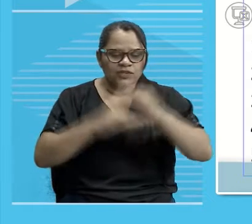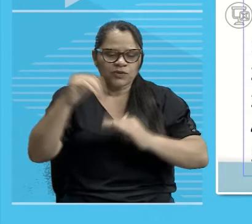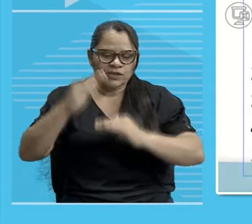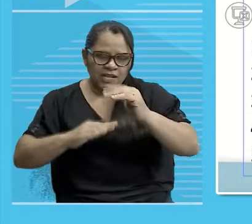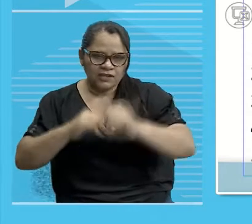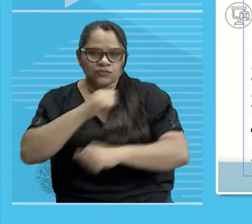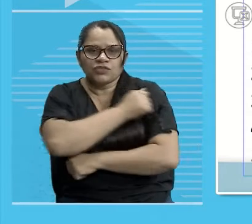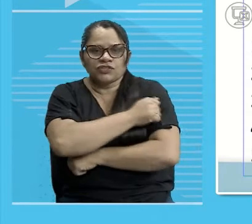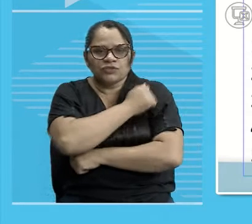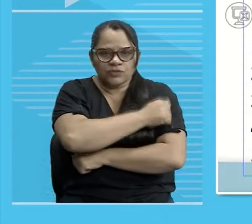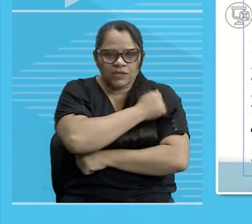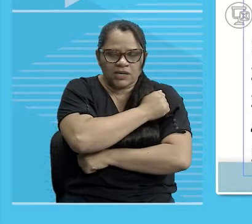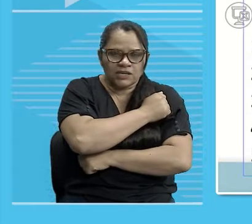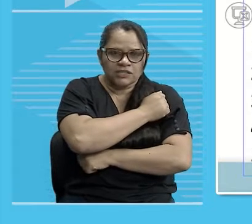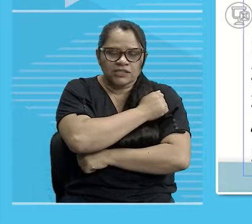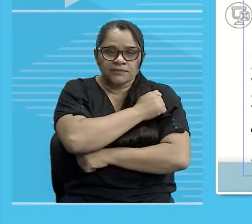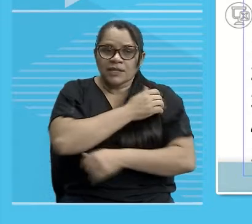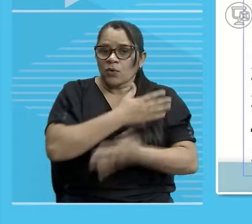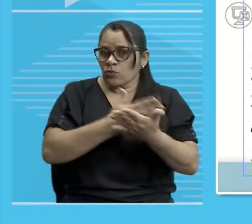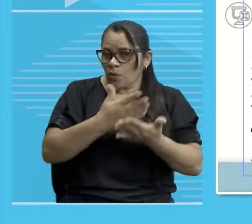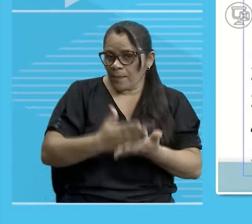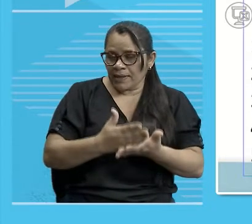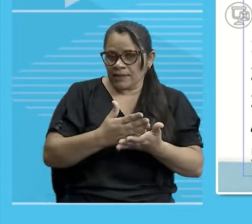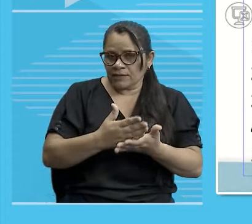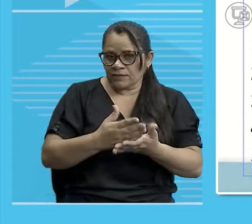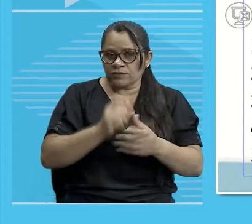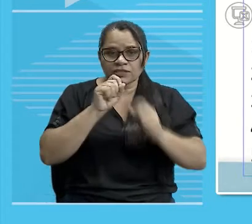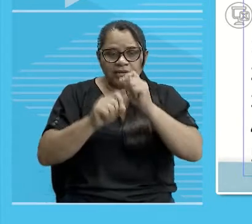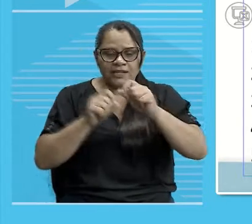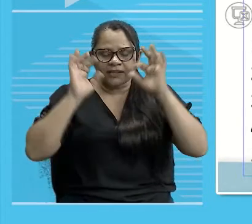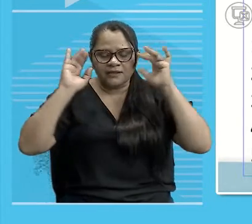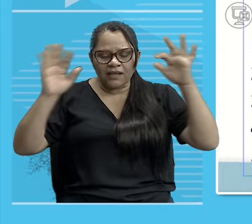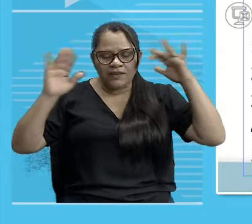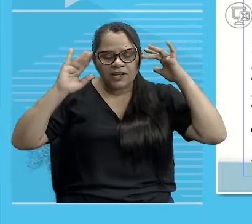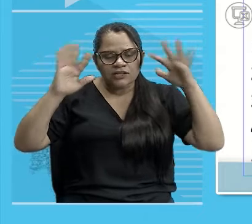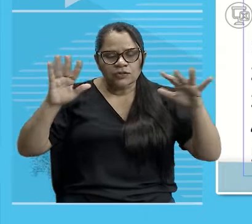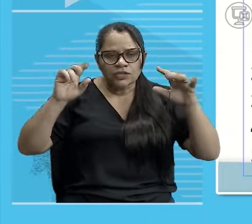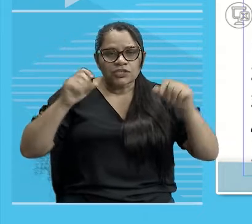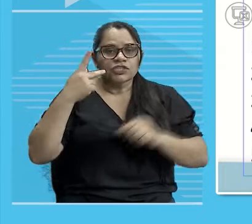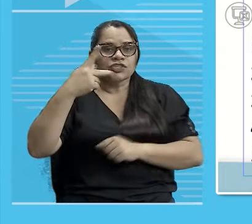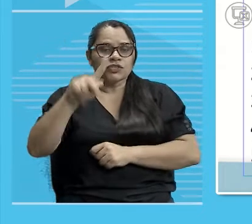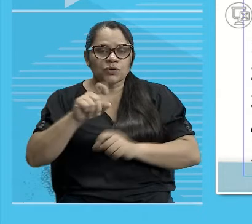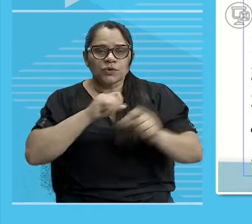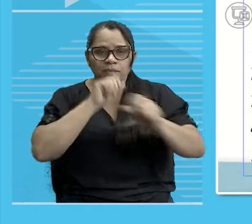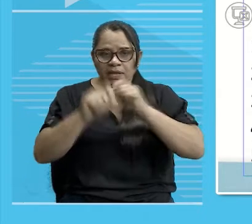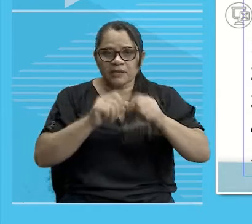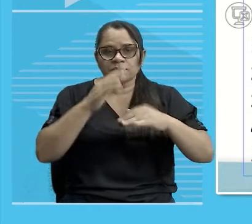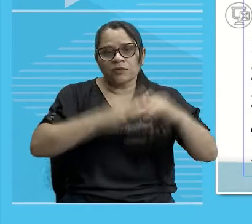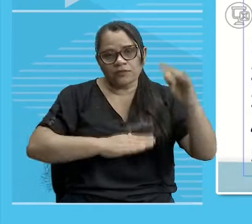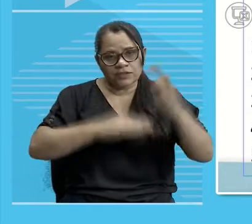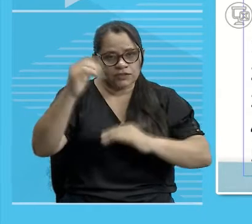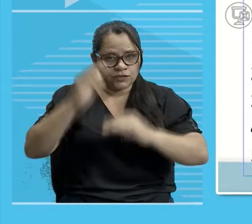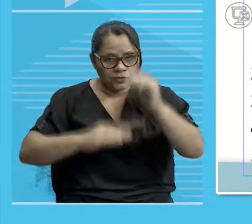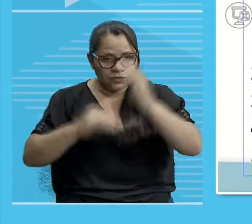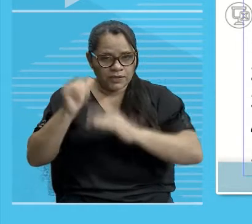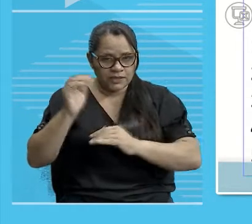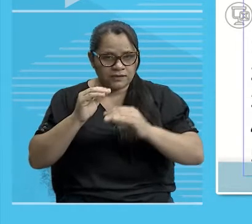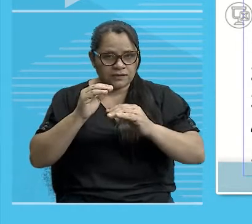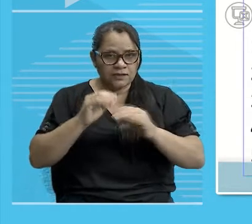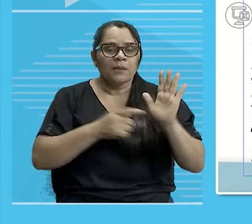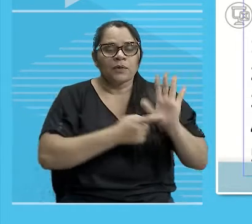a partir das reflexões sobre profissões ofertadas no mundo do trabalho na comunidade local